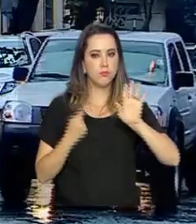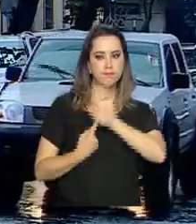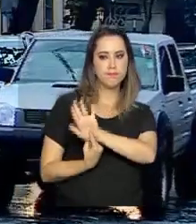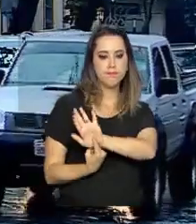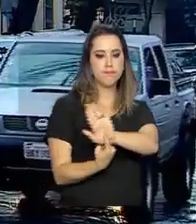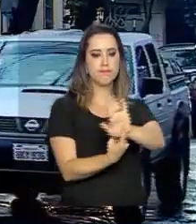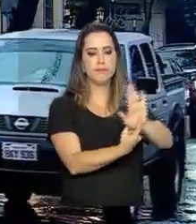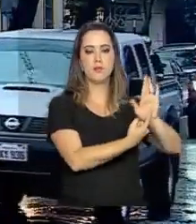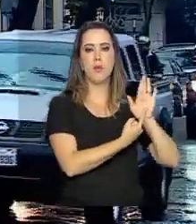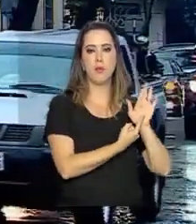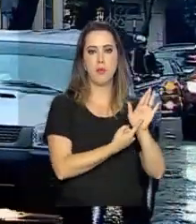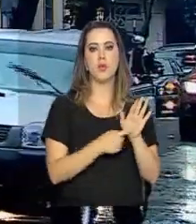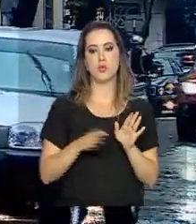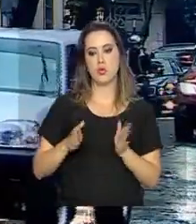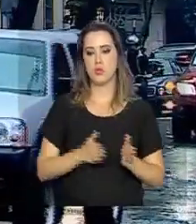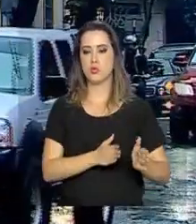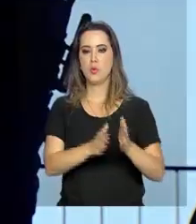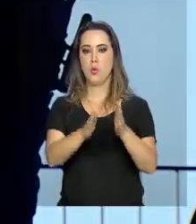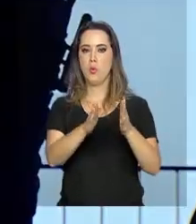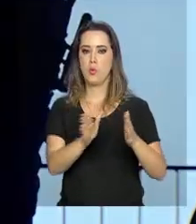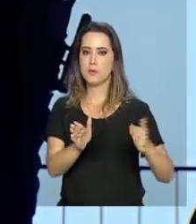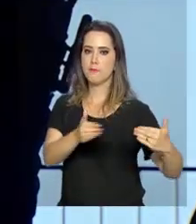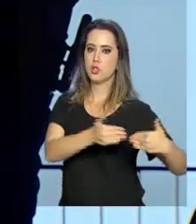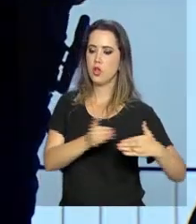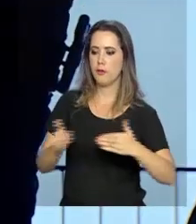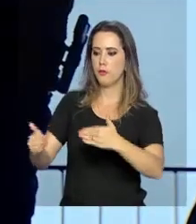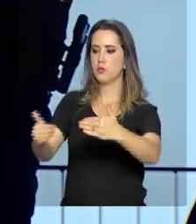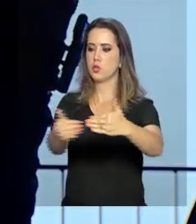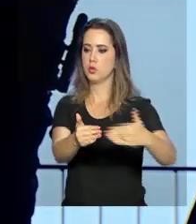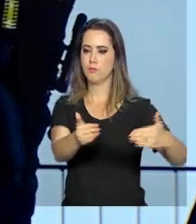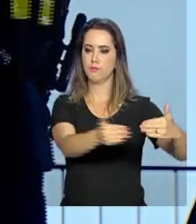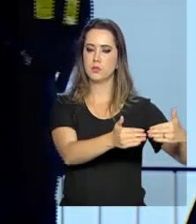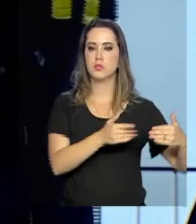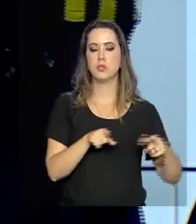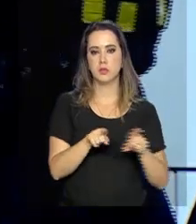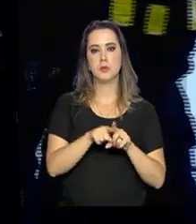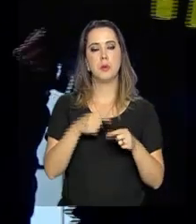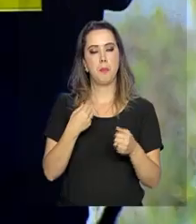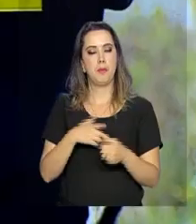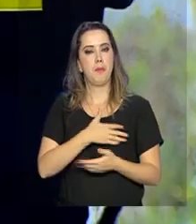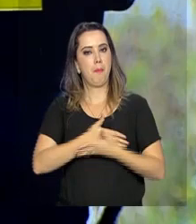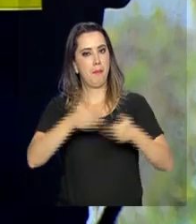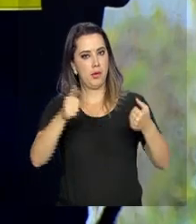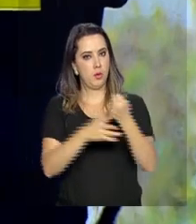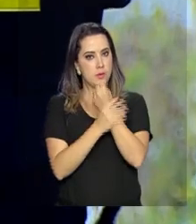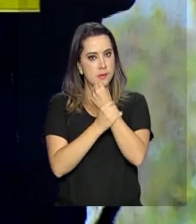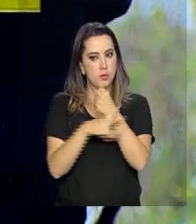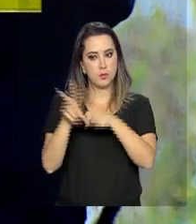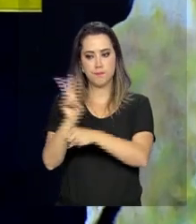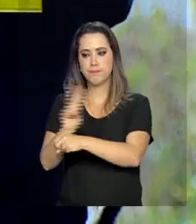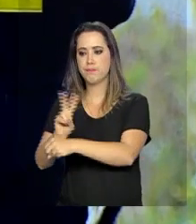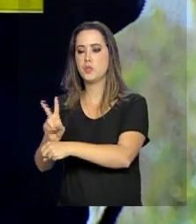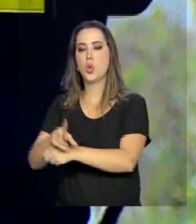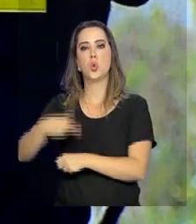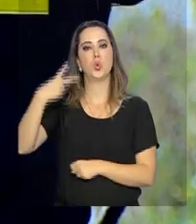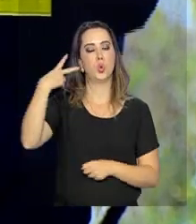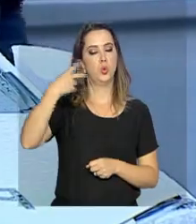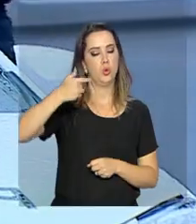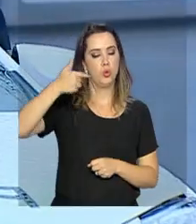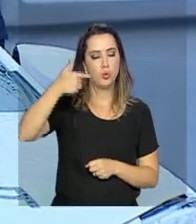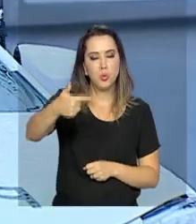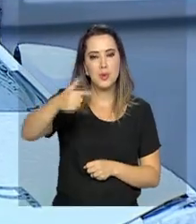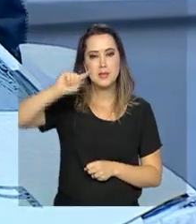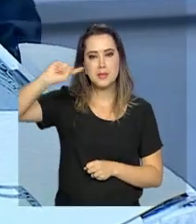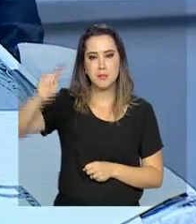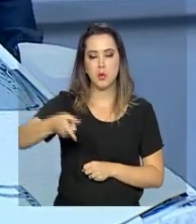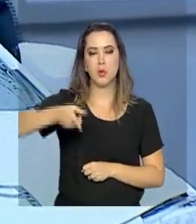próximas e interditadas para os veículos ao redor há também reforço na segurança dois mil militares das forças armadas e